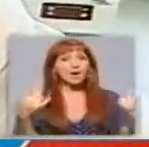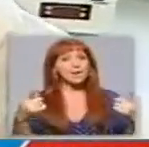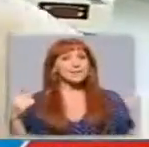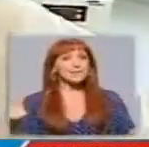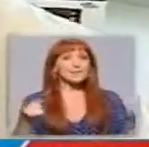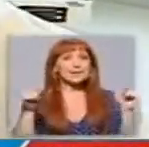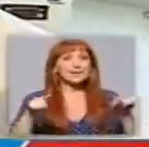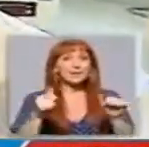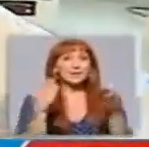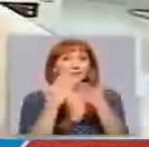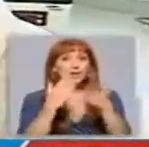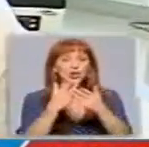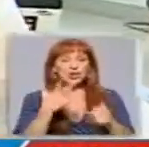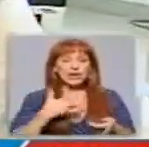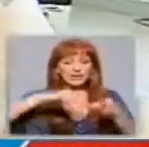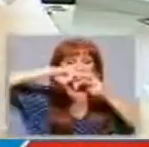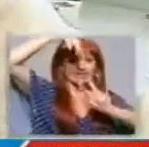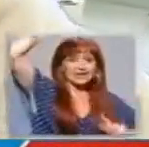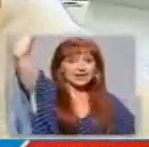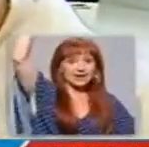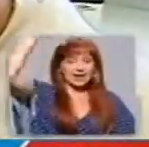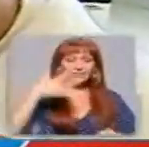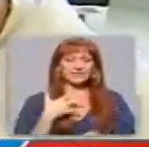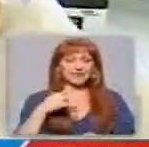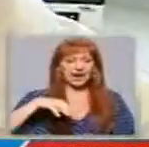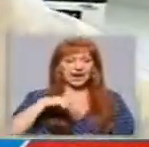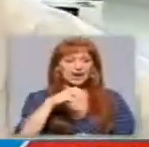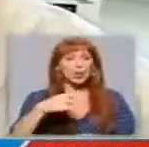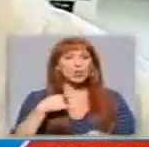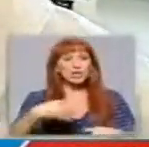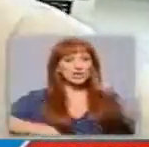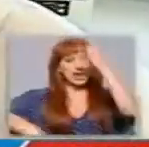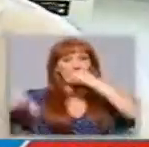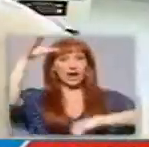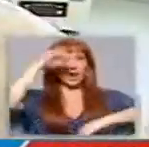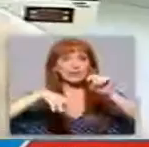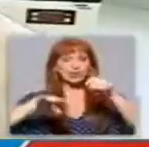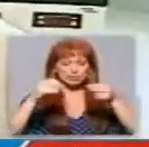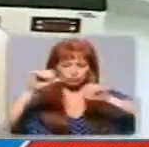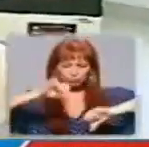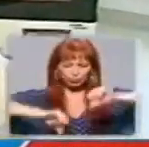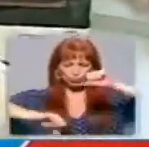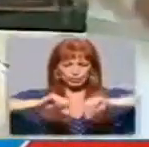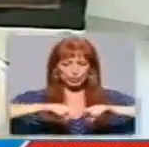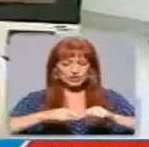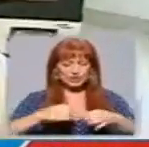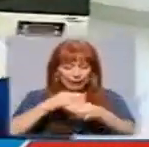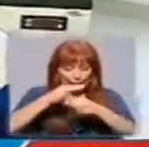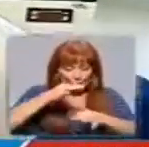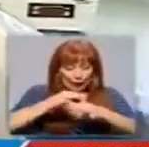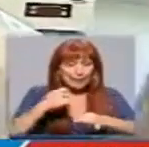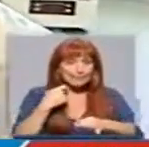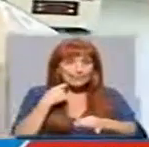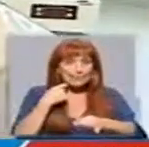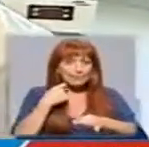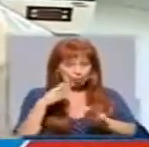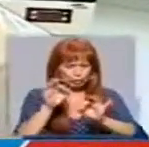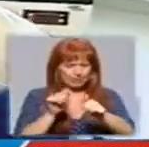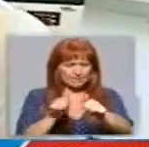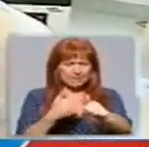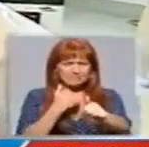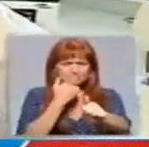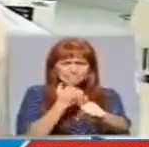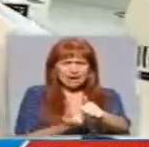estamos ajudar o DNA esse tudo tá vamos aprender a mexer bem numa micropipeta estás bem